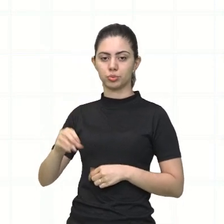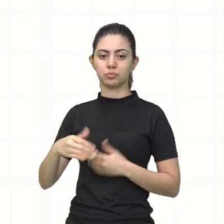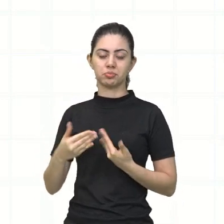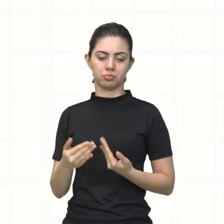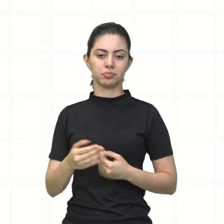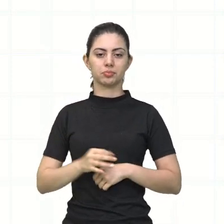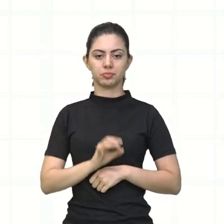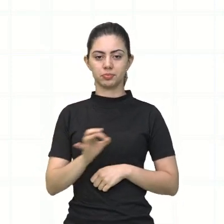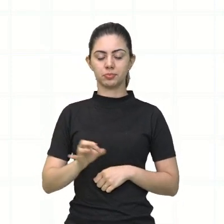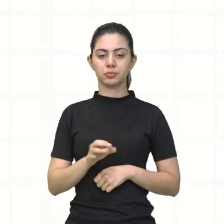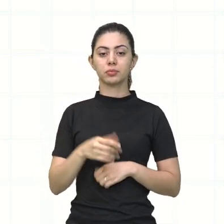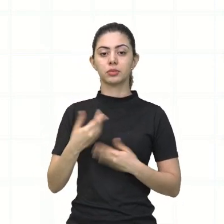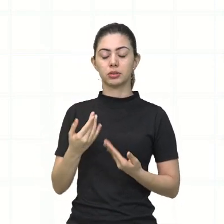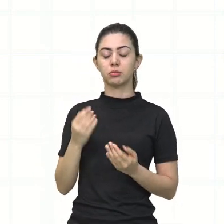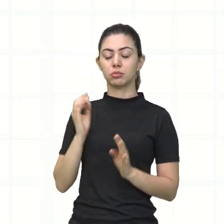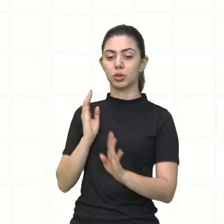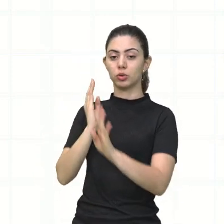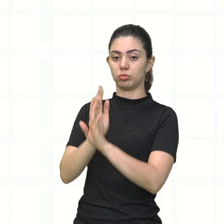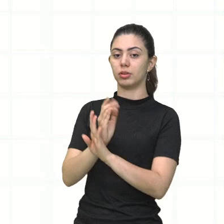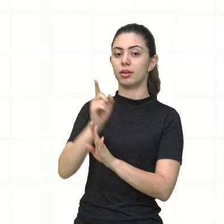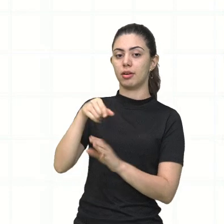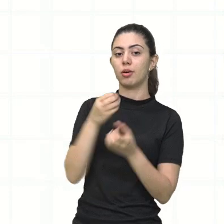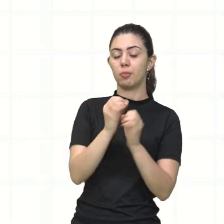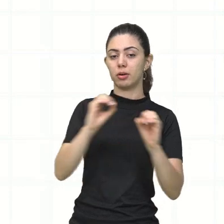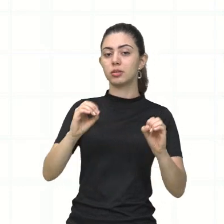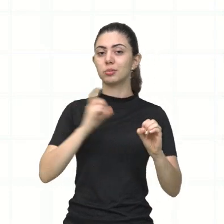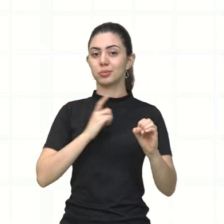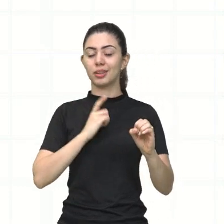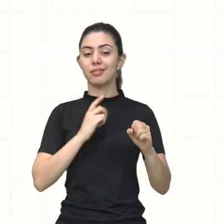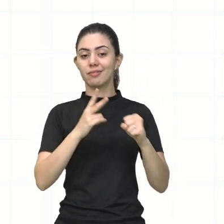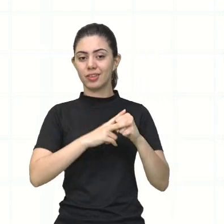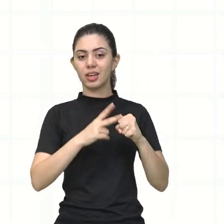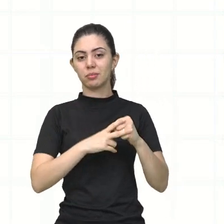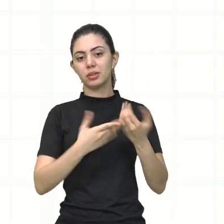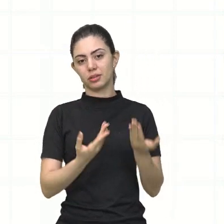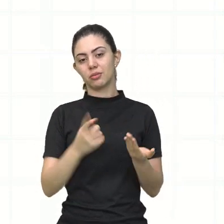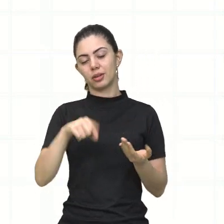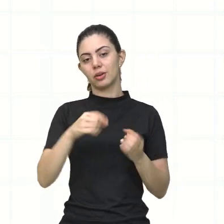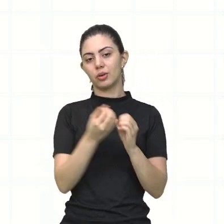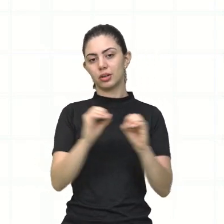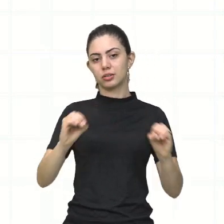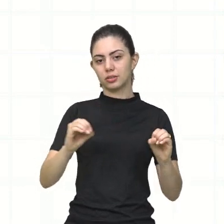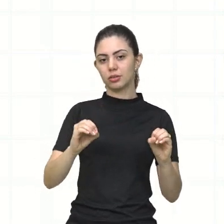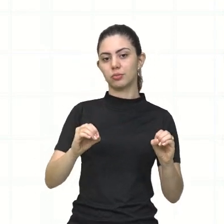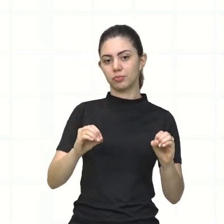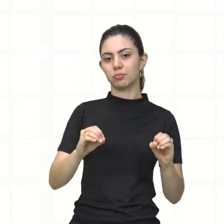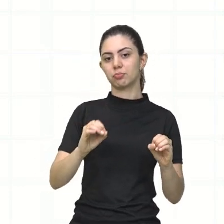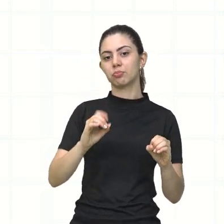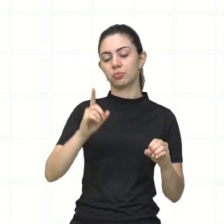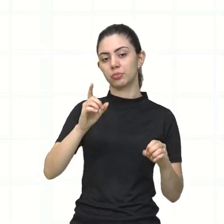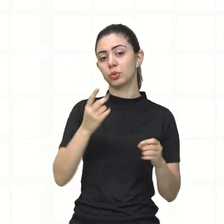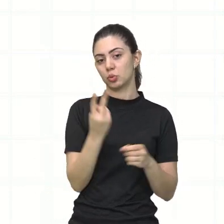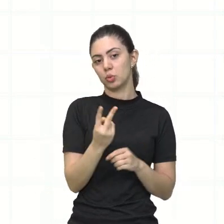café. Identifiquei que é uma oração porque tem o verbo. Essa aqui também tem o verbo, mas é a minha principal.